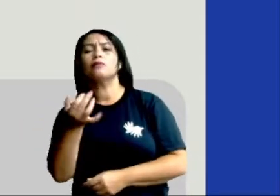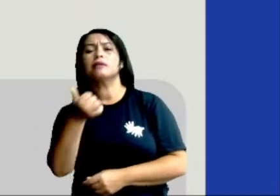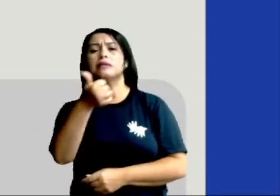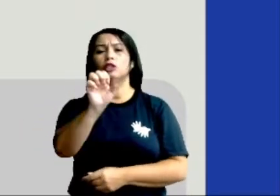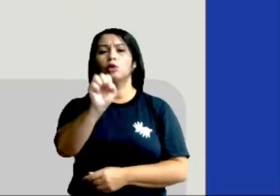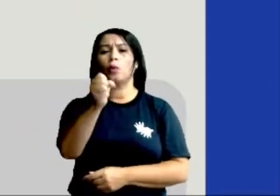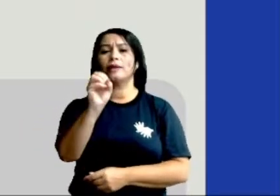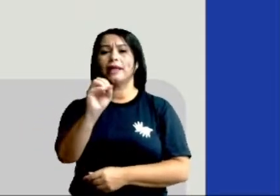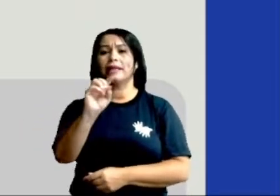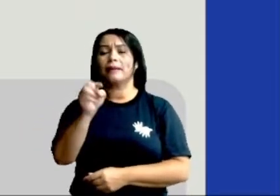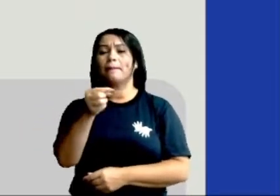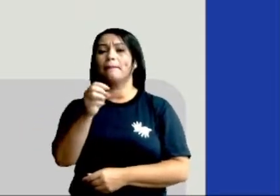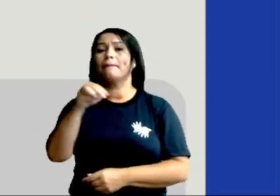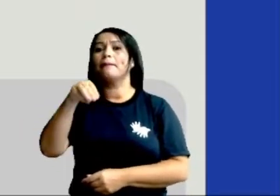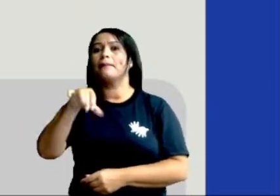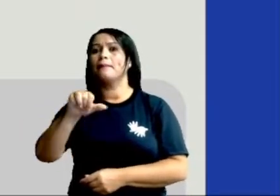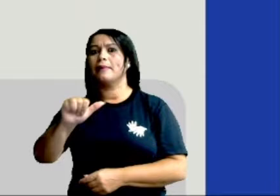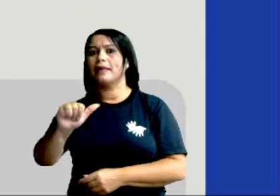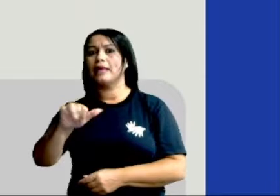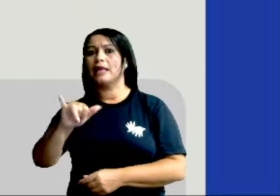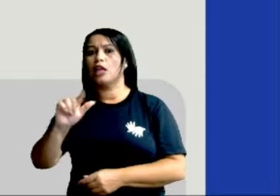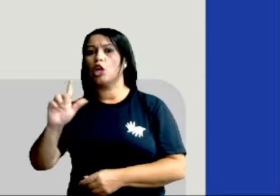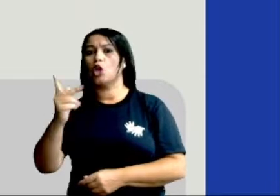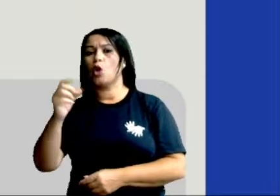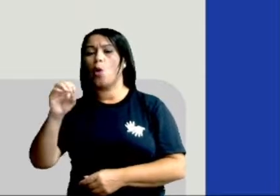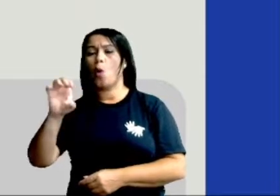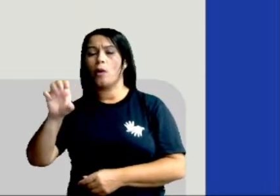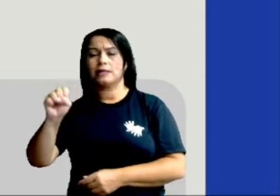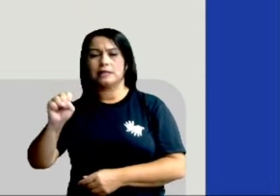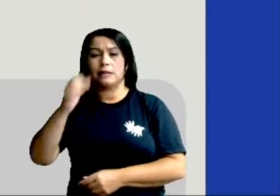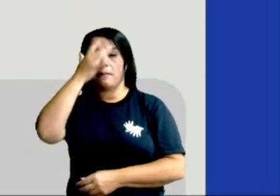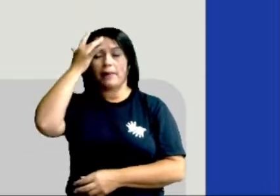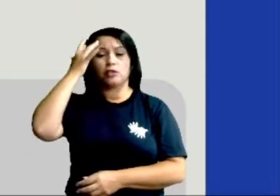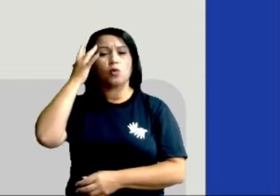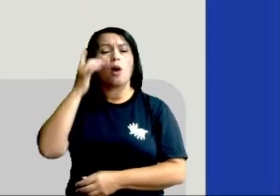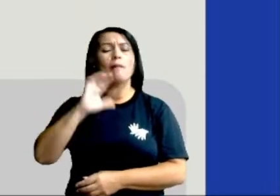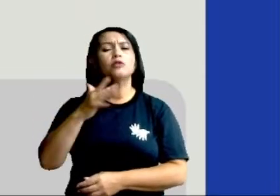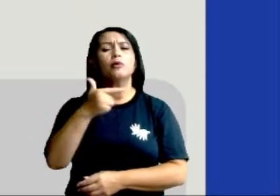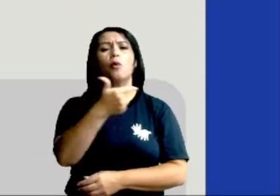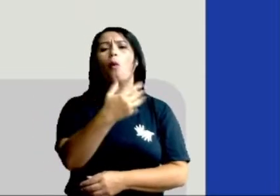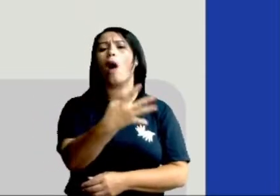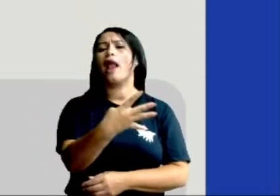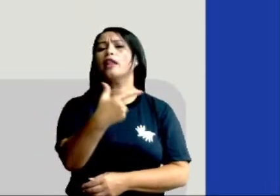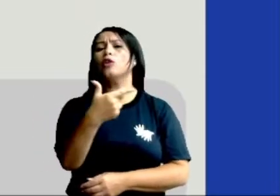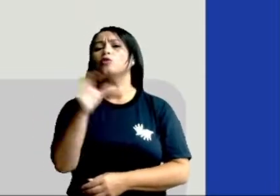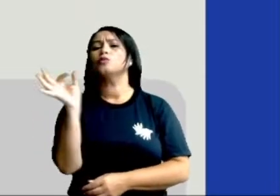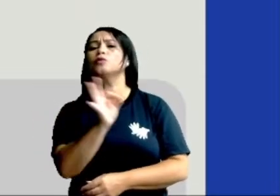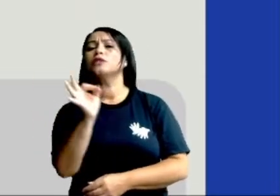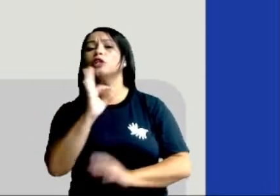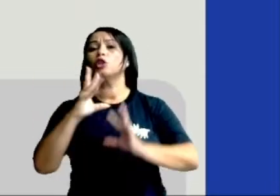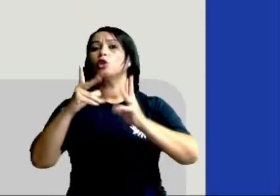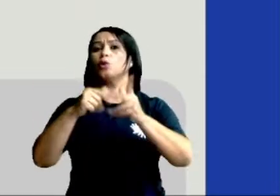habitantes. Esse número representa 42% de toda a população brasileira.